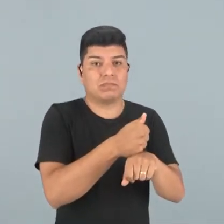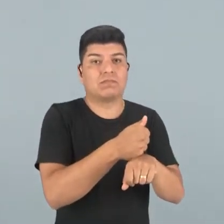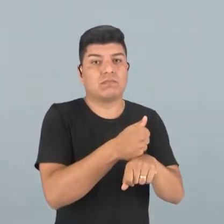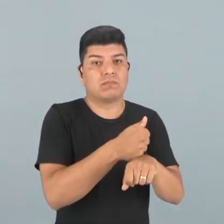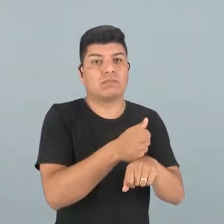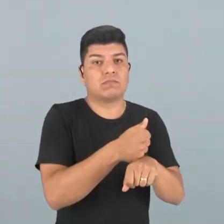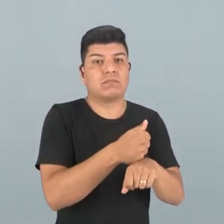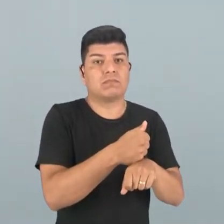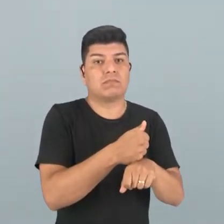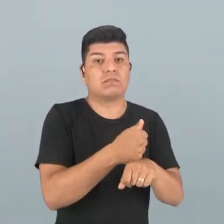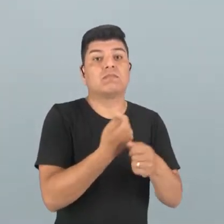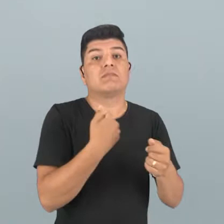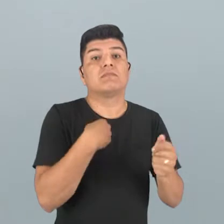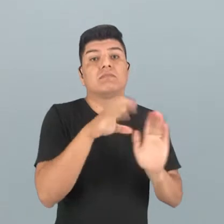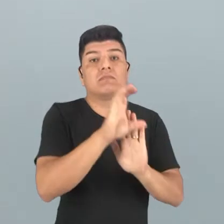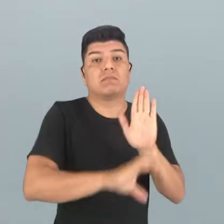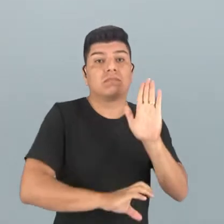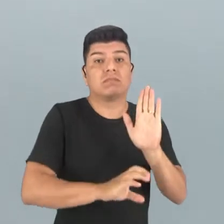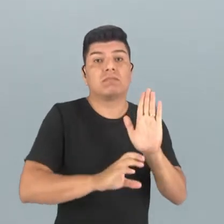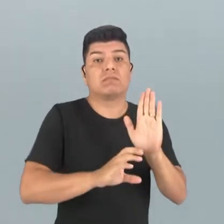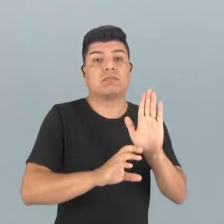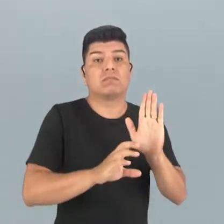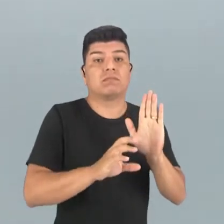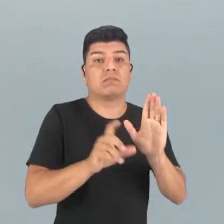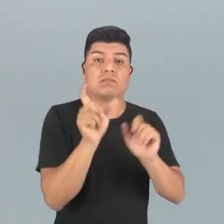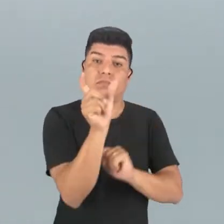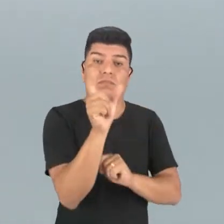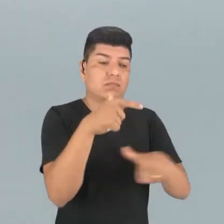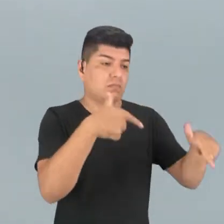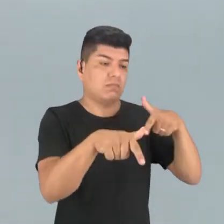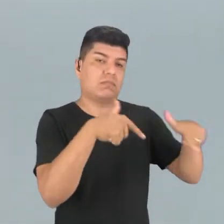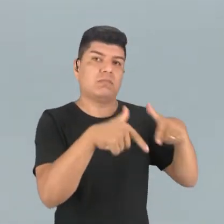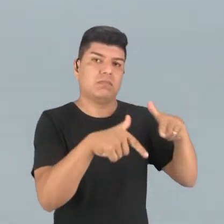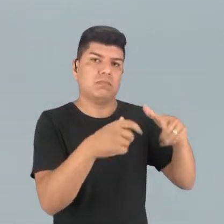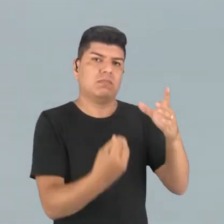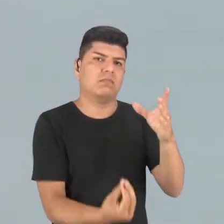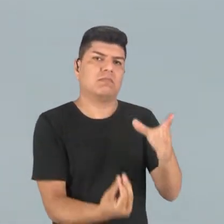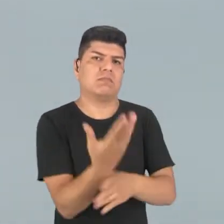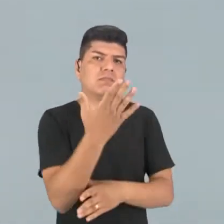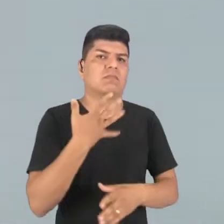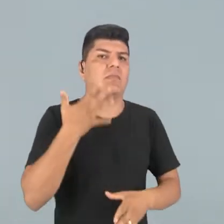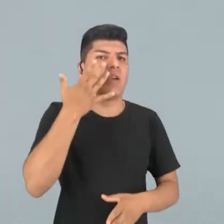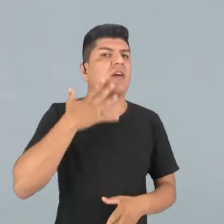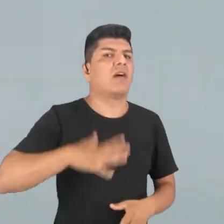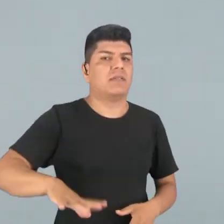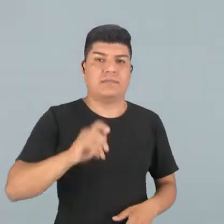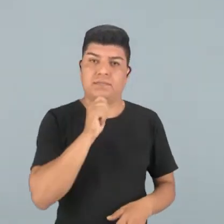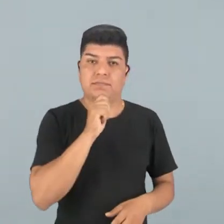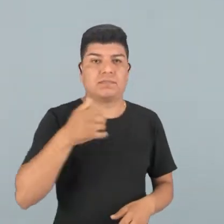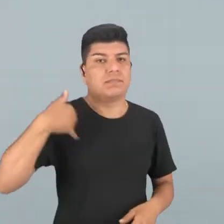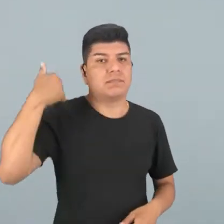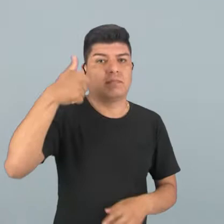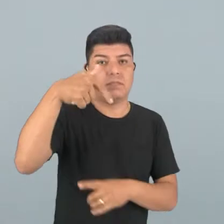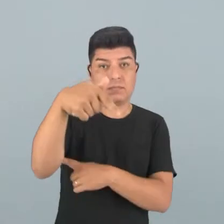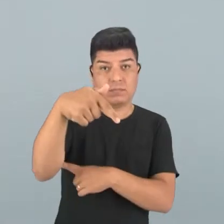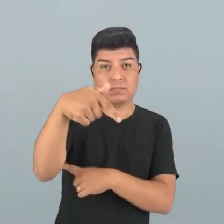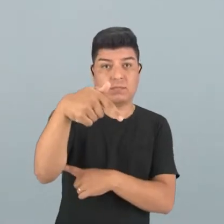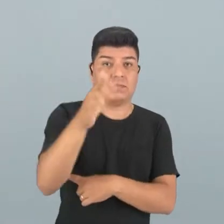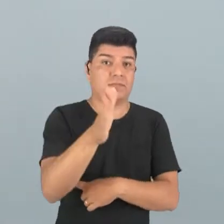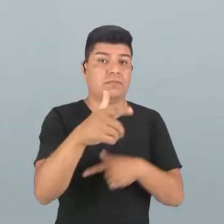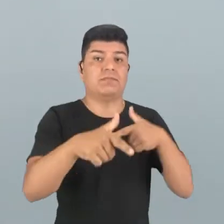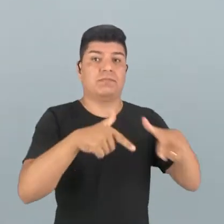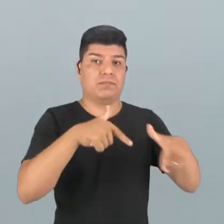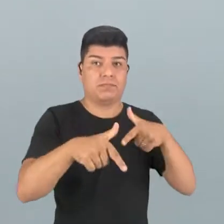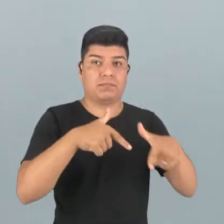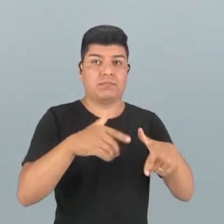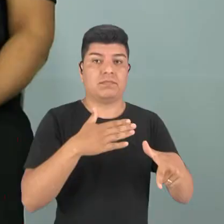esse conceito, né, da palavra trabalho, ele surgiu ainda na minha infância, né? Aos meus 7 anos, eu já trabalhava